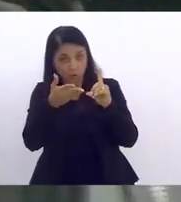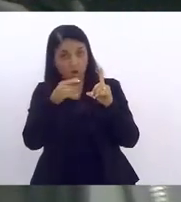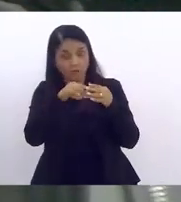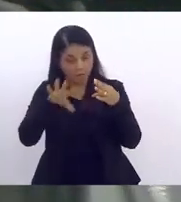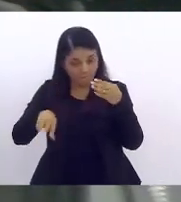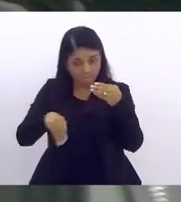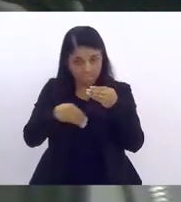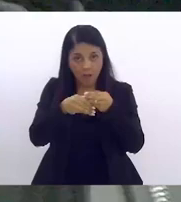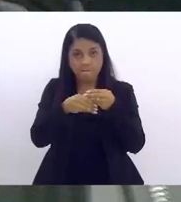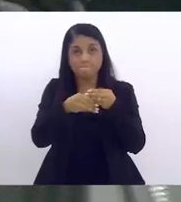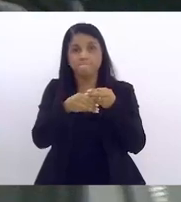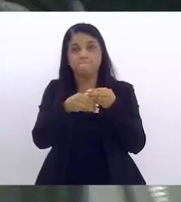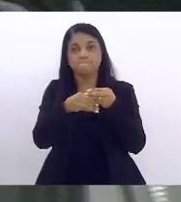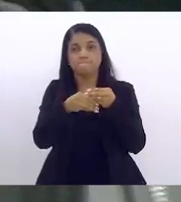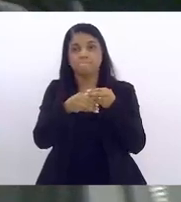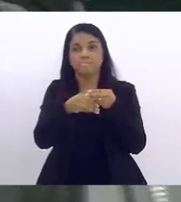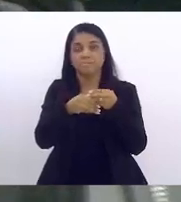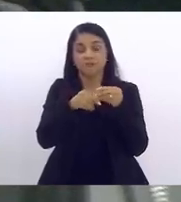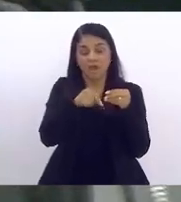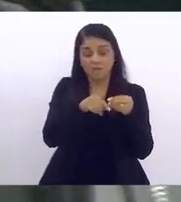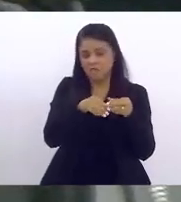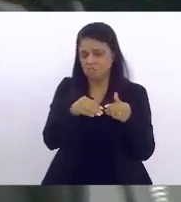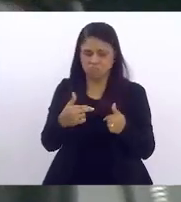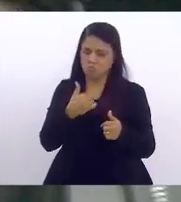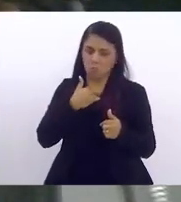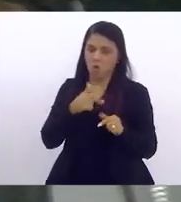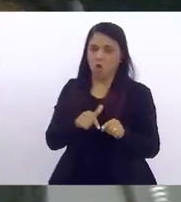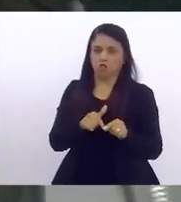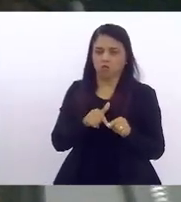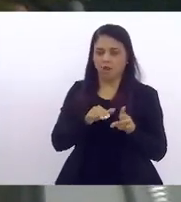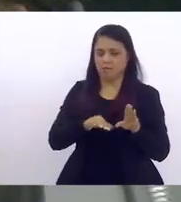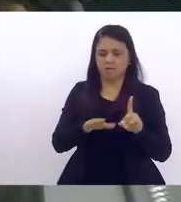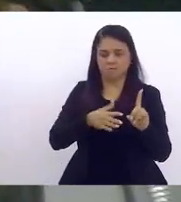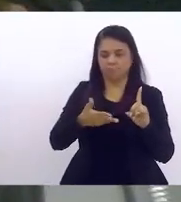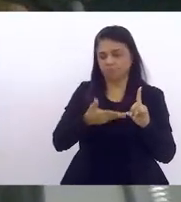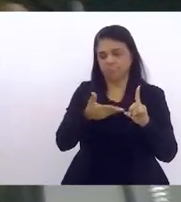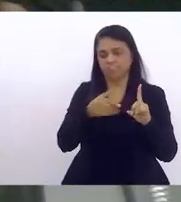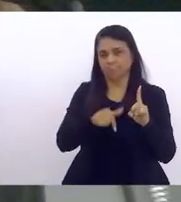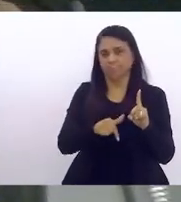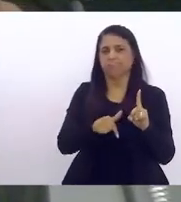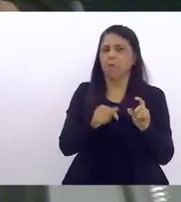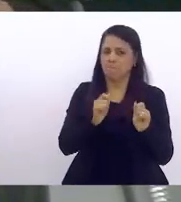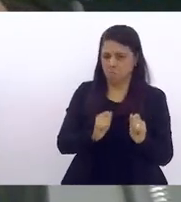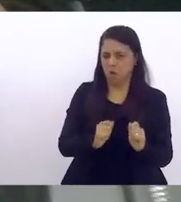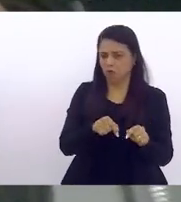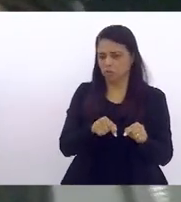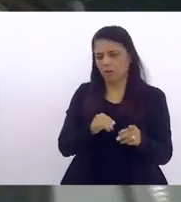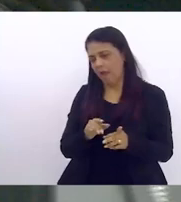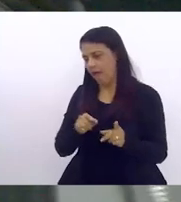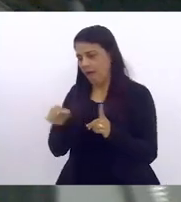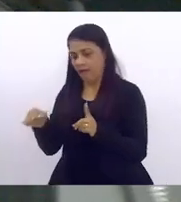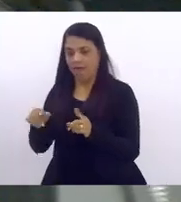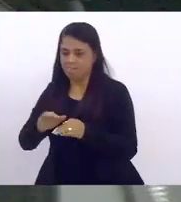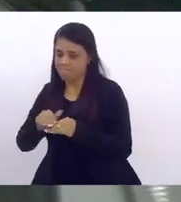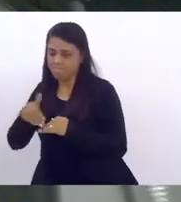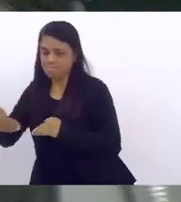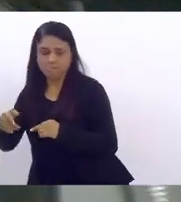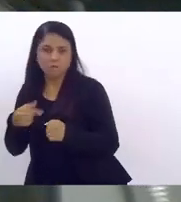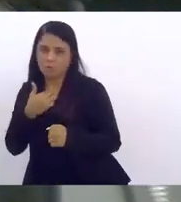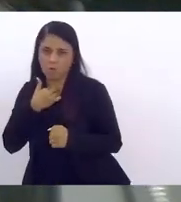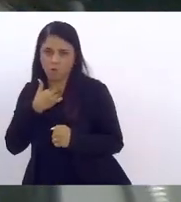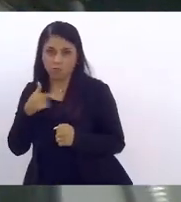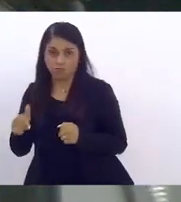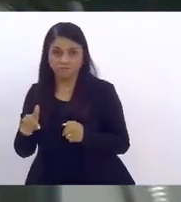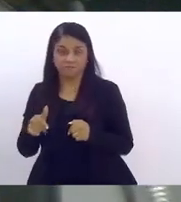corporativa colocada. Ela vai até aqui, porque daqui para cá já é outra ocupação. Quando a gente vai discutir habilitação técnica, é a mesma coisa.